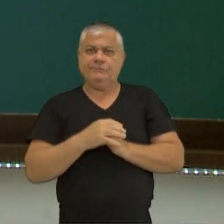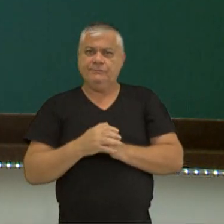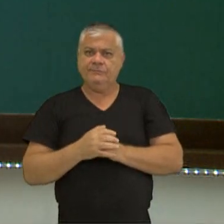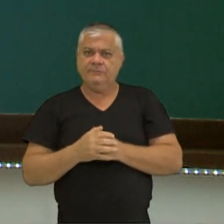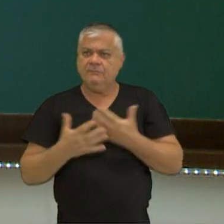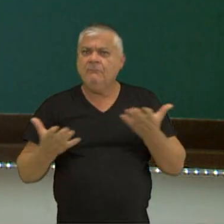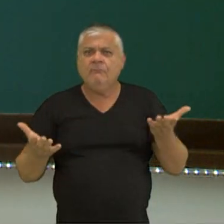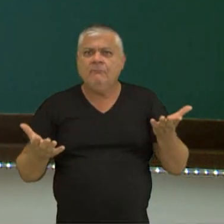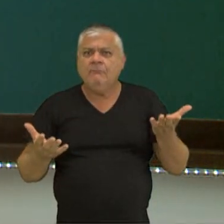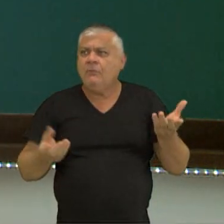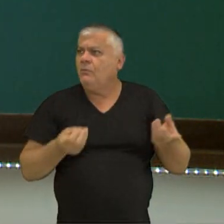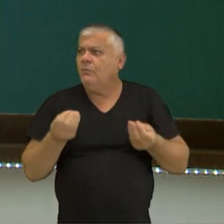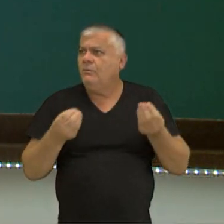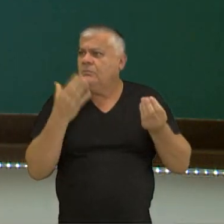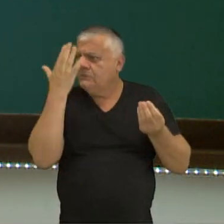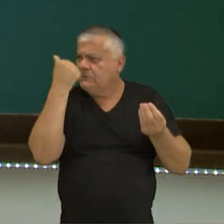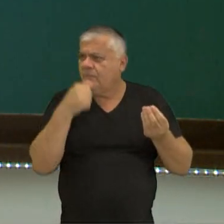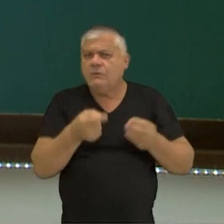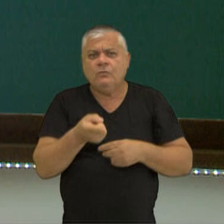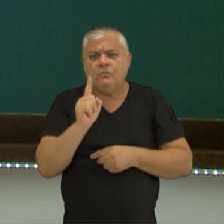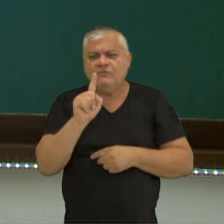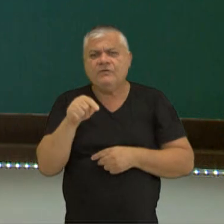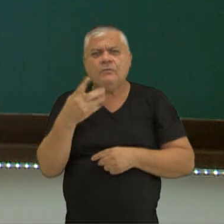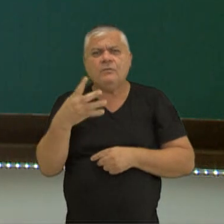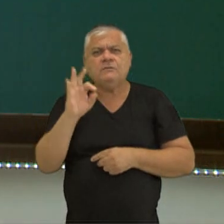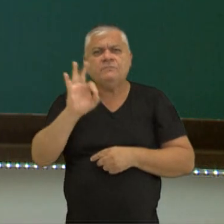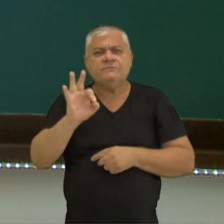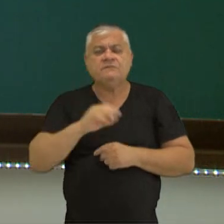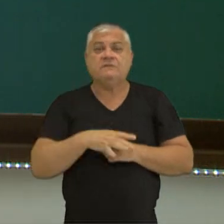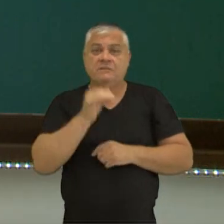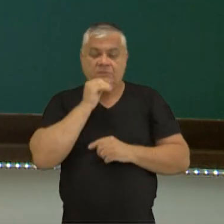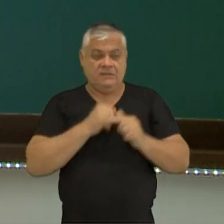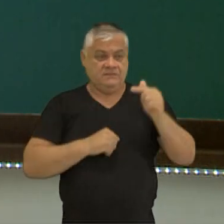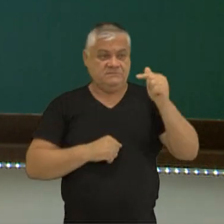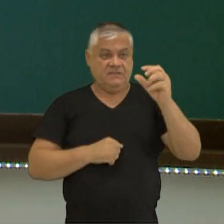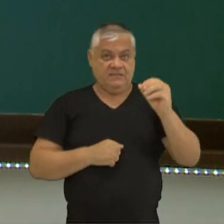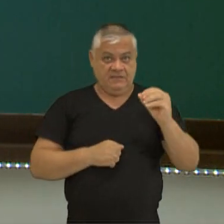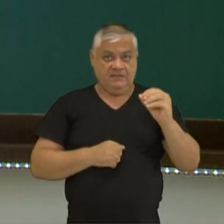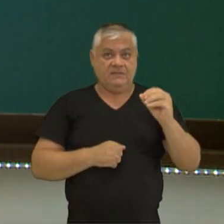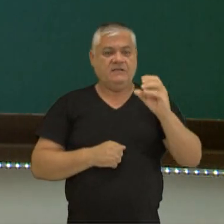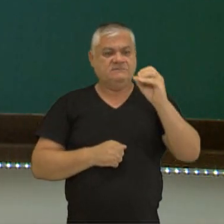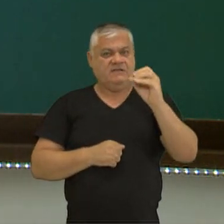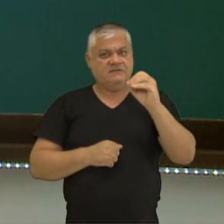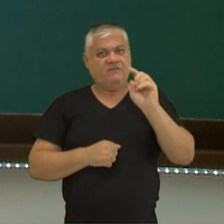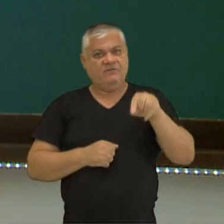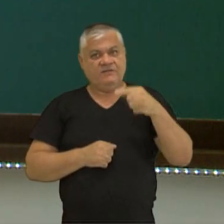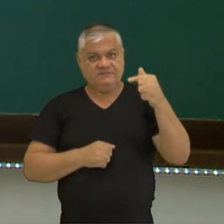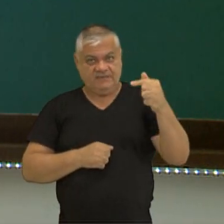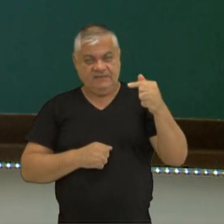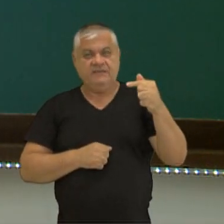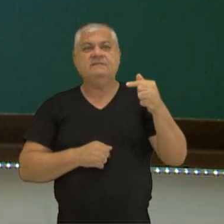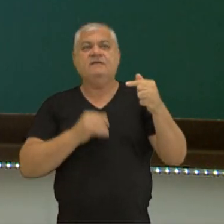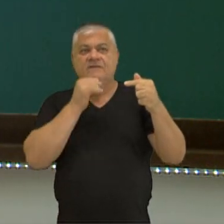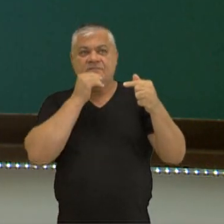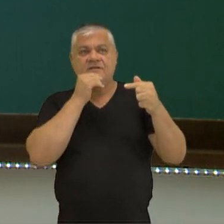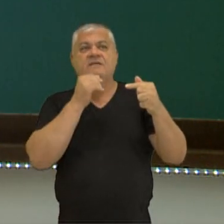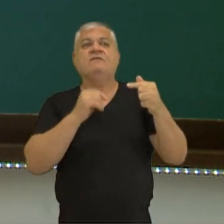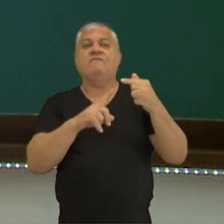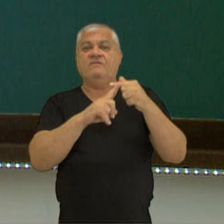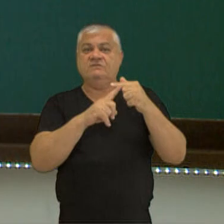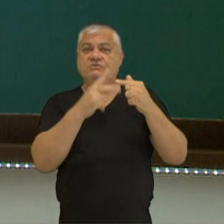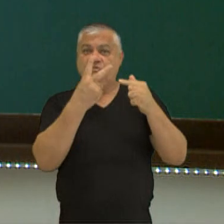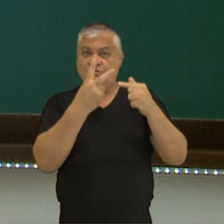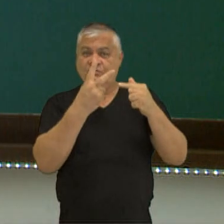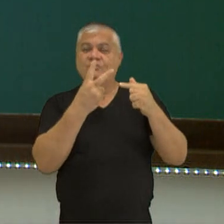1,4%. Como é que eu cheguei nesse 1,4%? A gente faz 70% é 0,7 em decimal, de 2%.